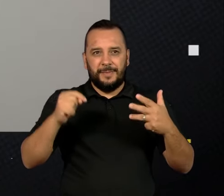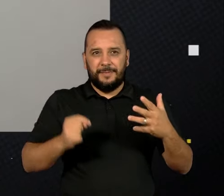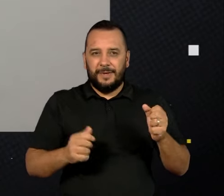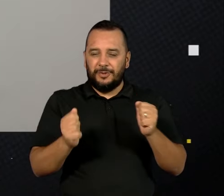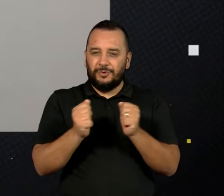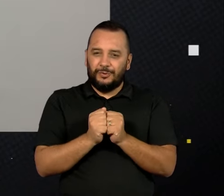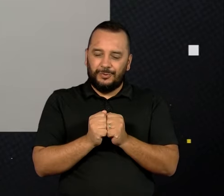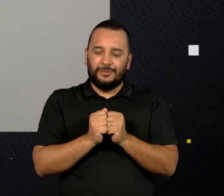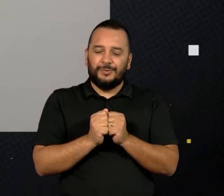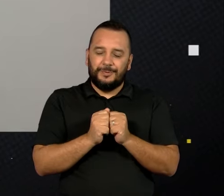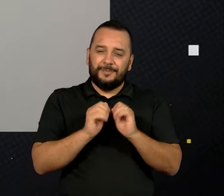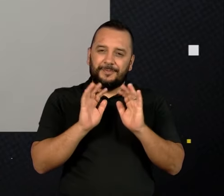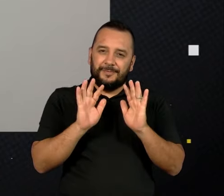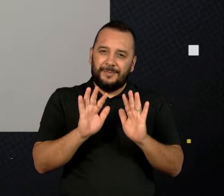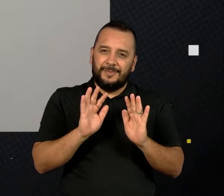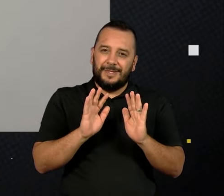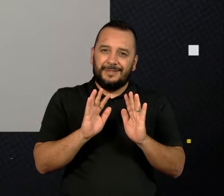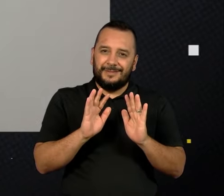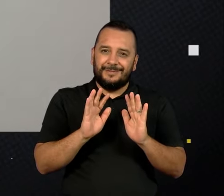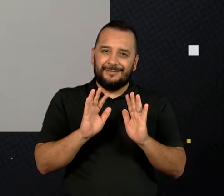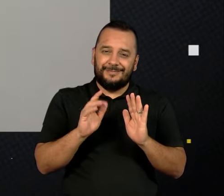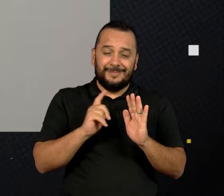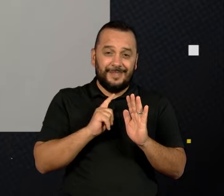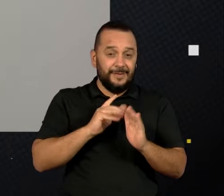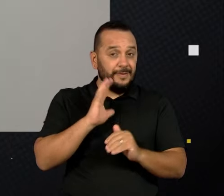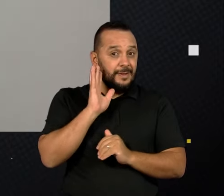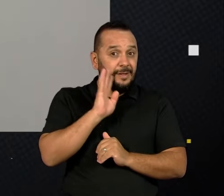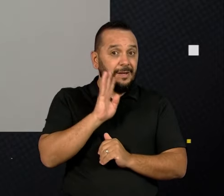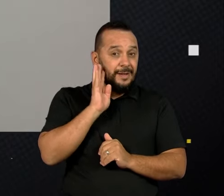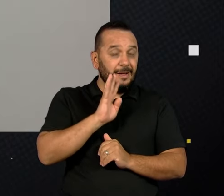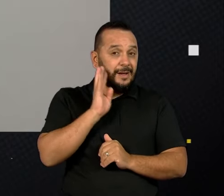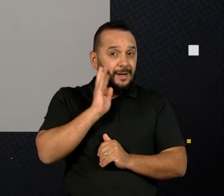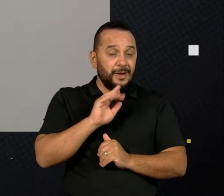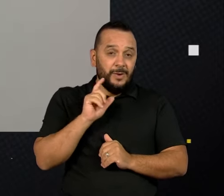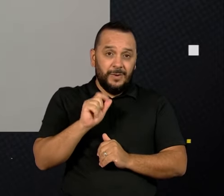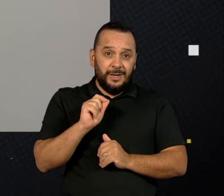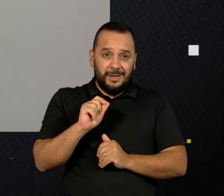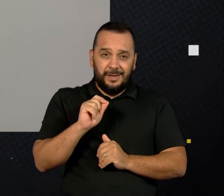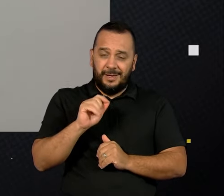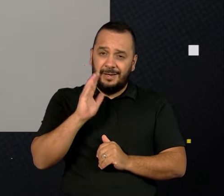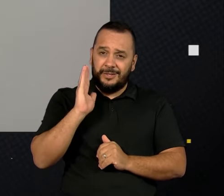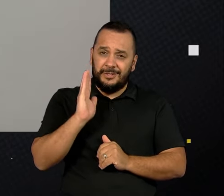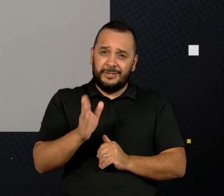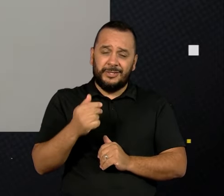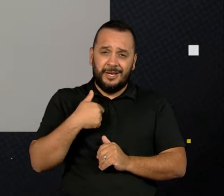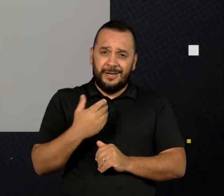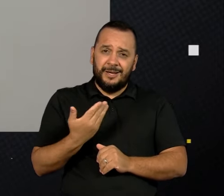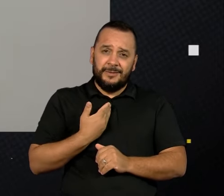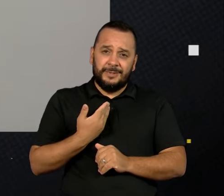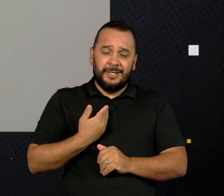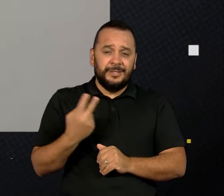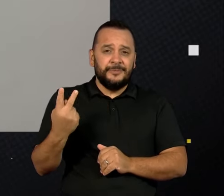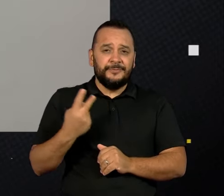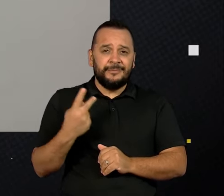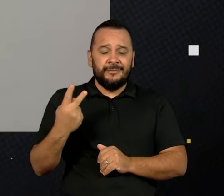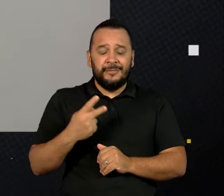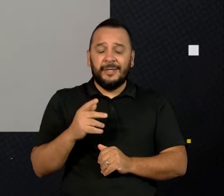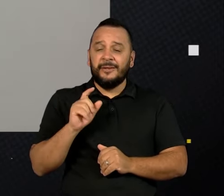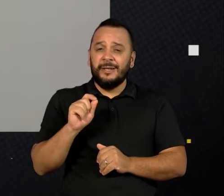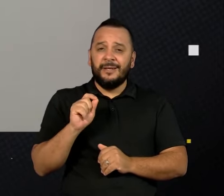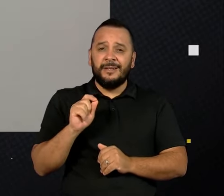mas o que tem de muito legal nessa nossa amizade é que